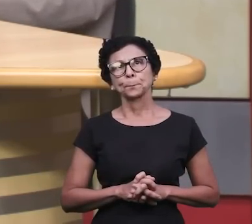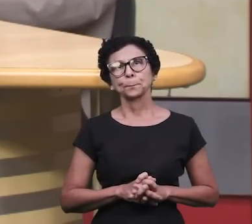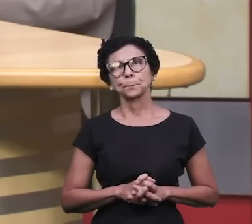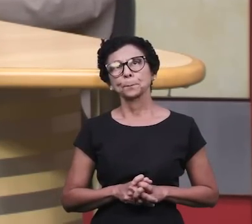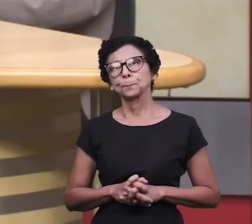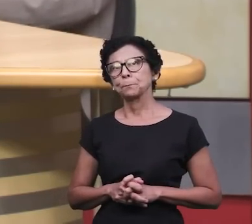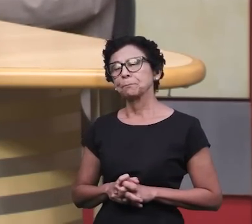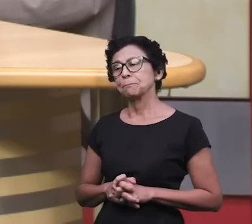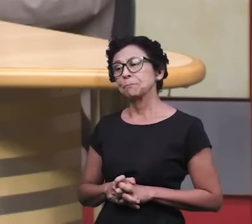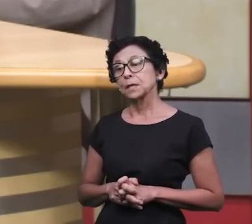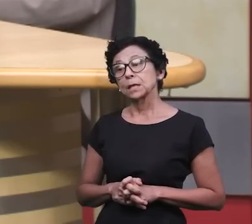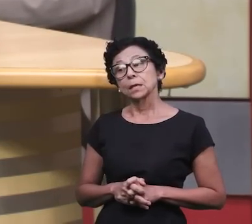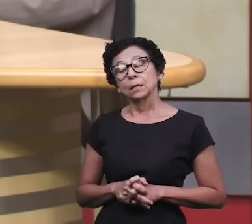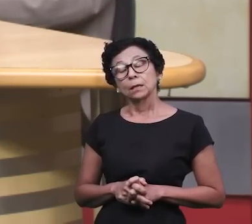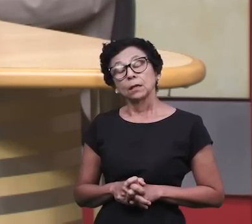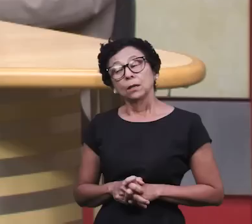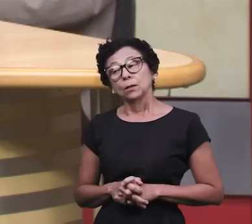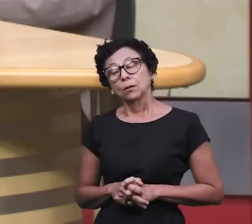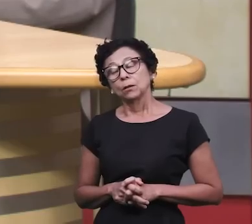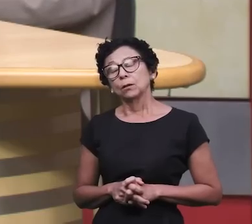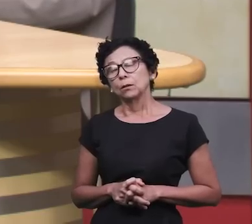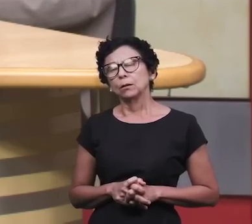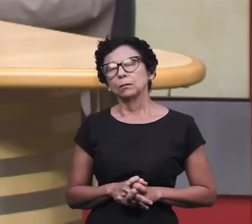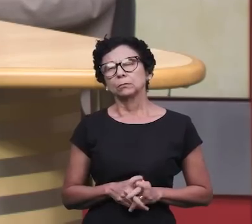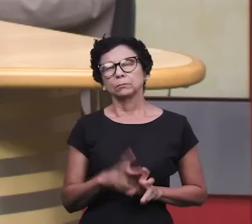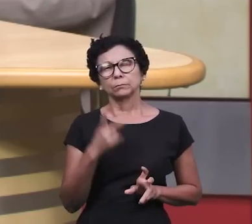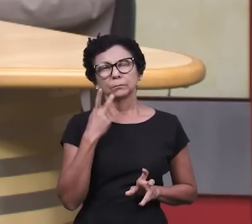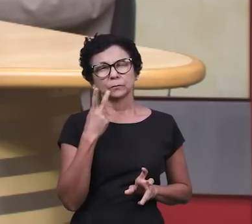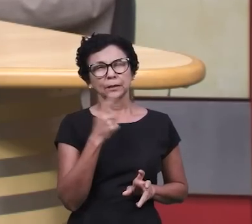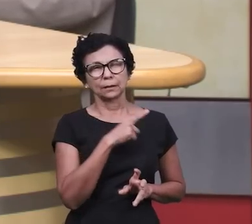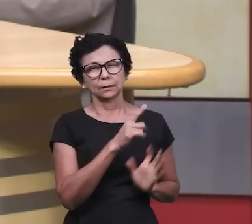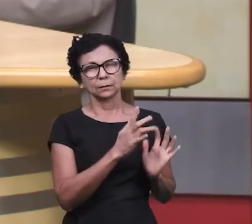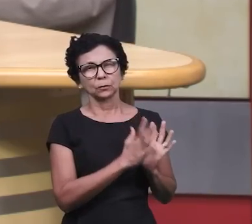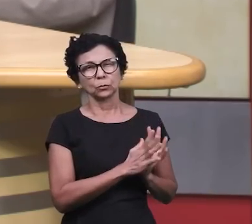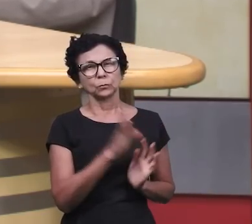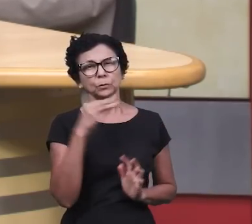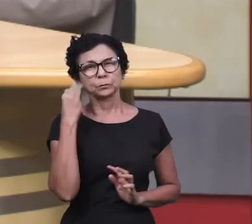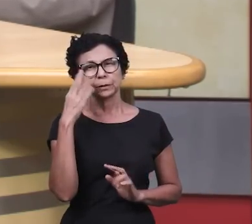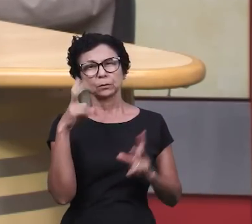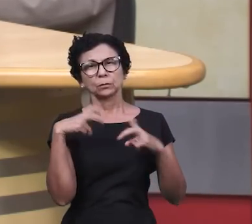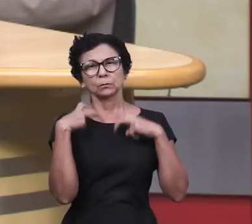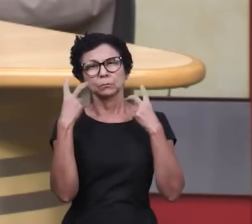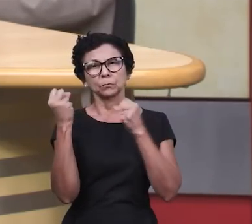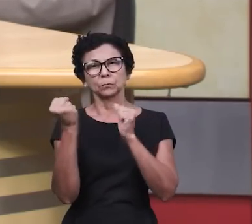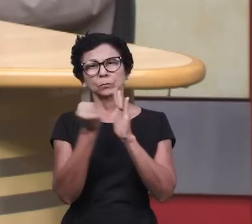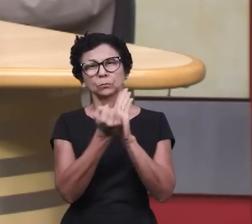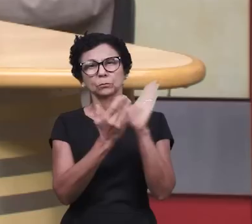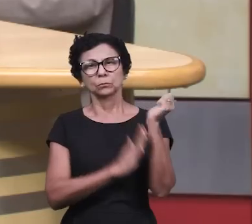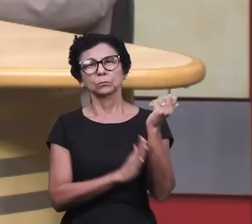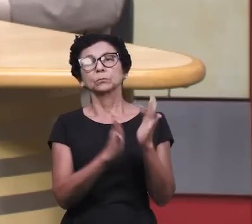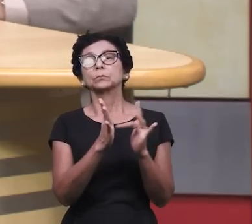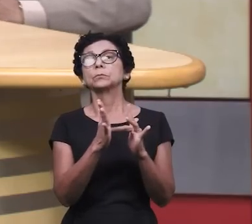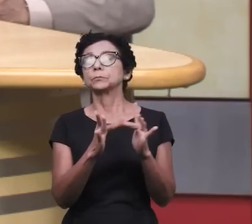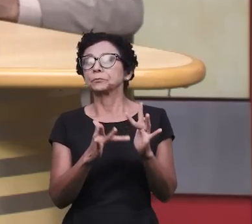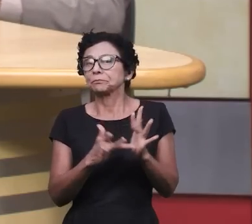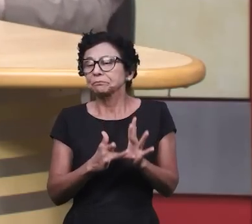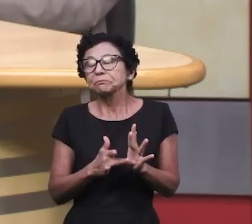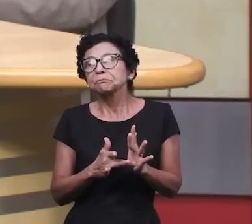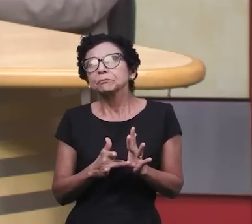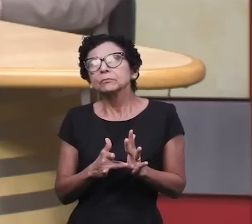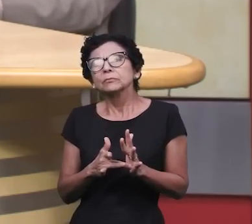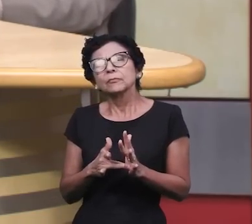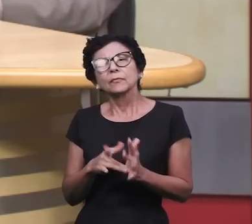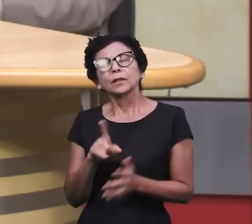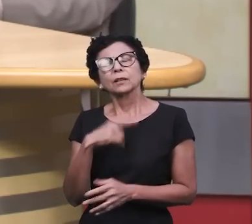Essas religiões e tal. E eles disseram que eles tinham uma experiência muito grande com o clamor pelo sangue de Jesus. Nós